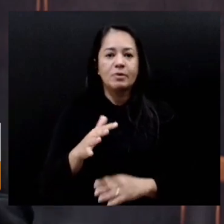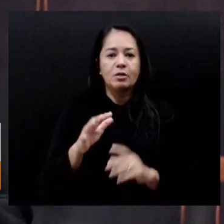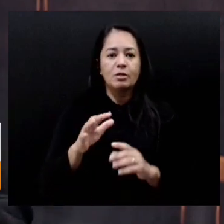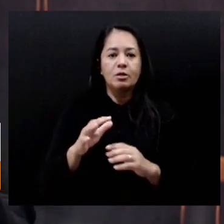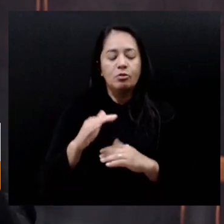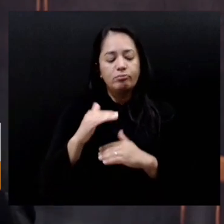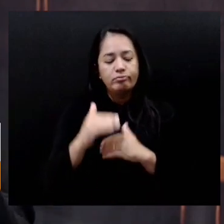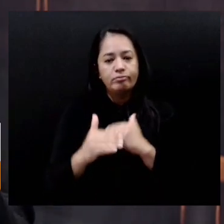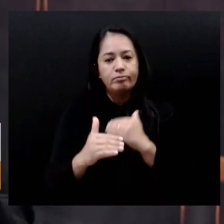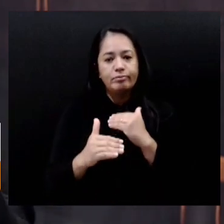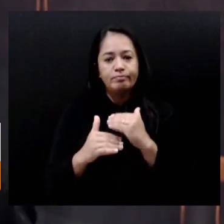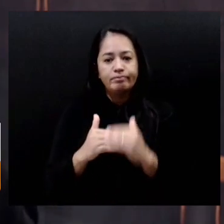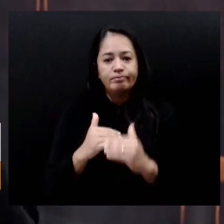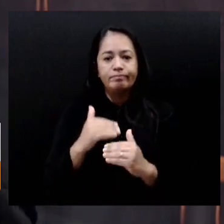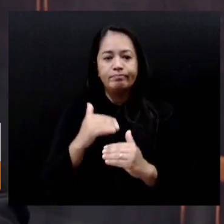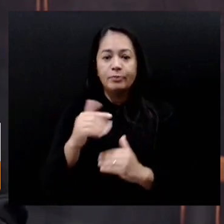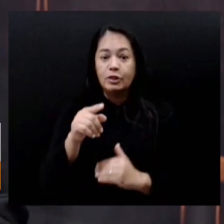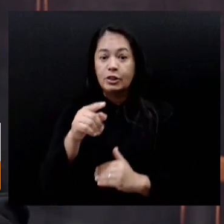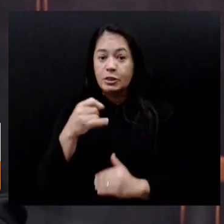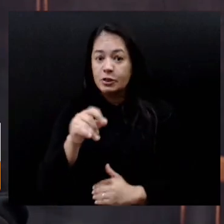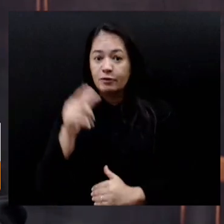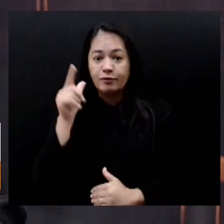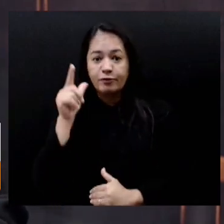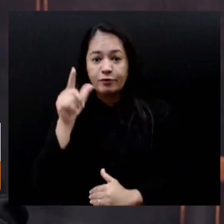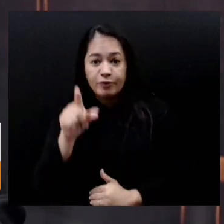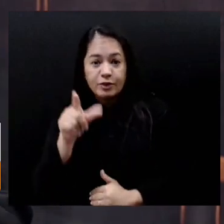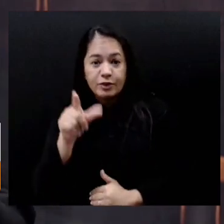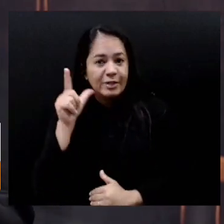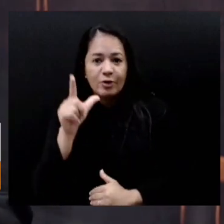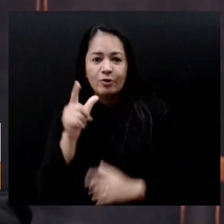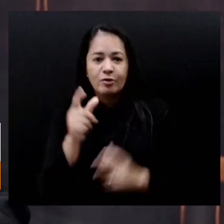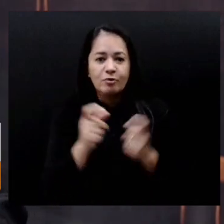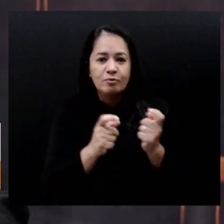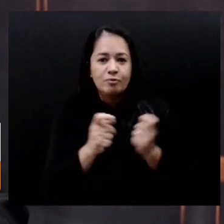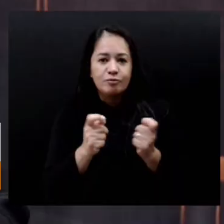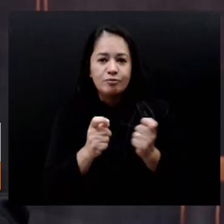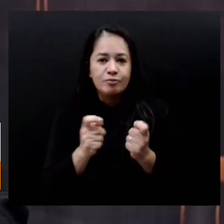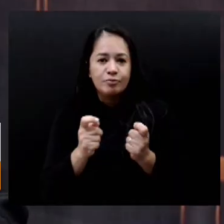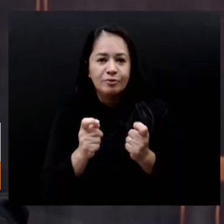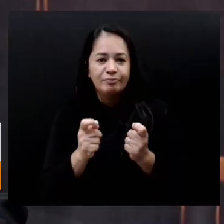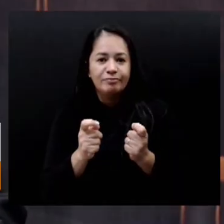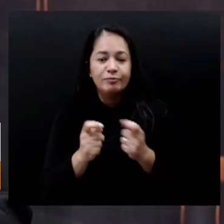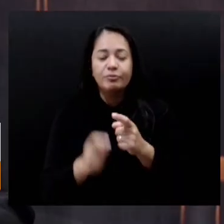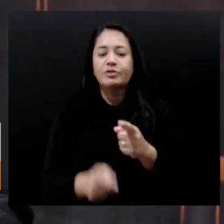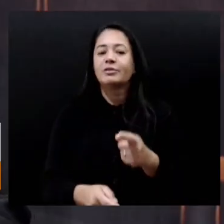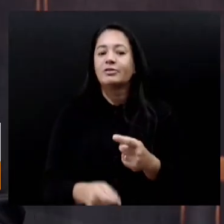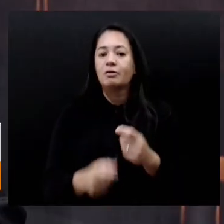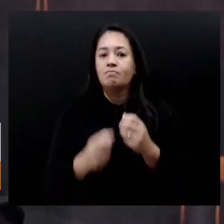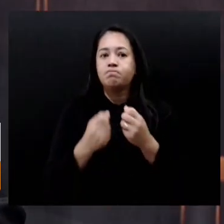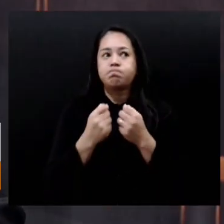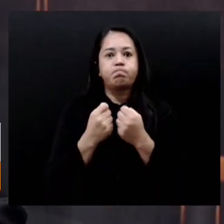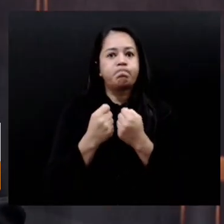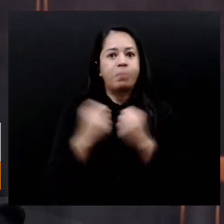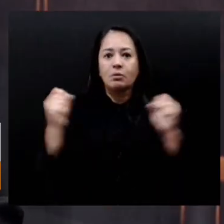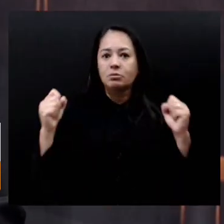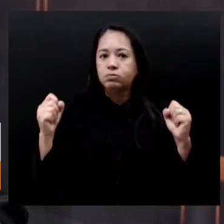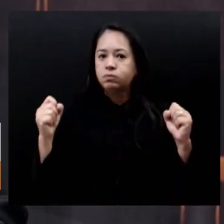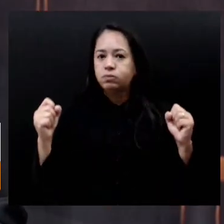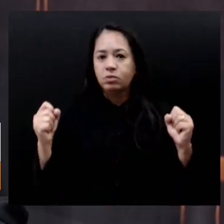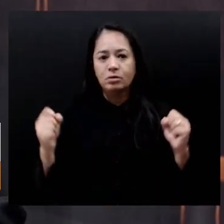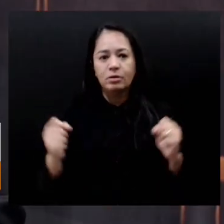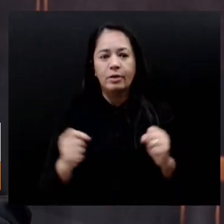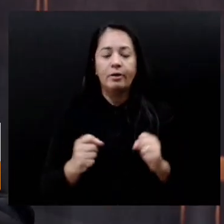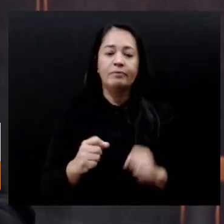Uhum. se você não tem manejo e válvulas de escape, você vai explodir uma hora. E provavelmente você vai explodir na